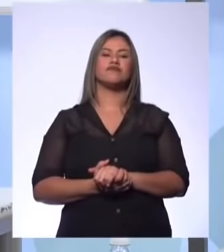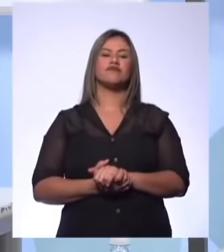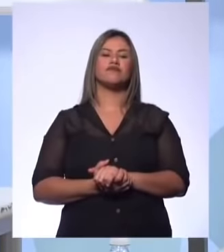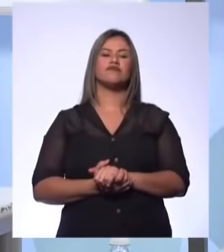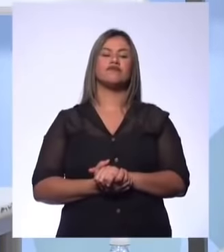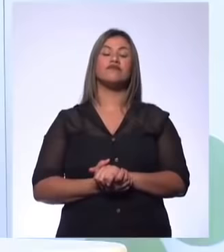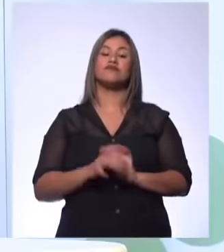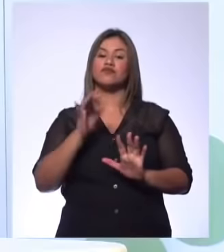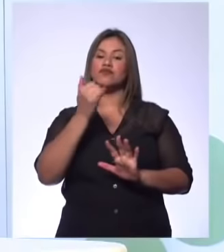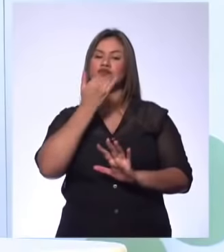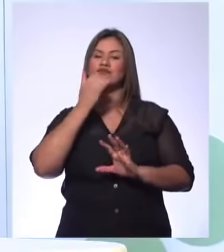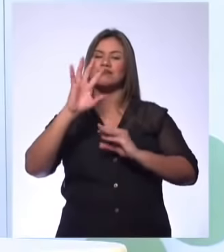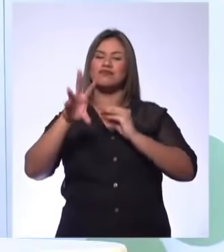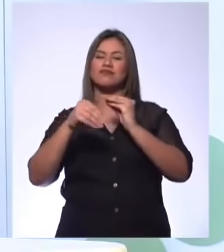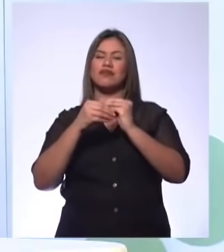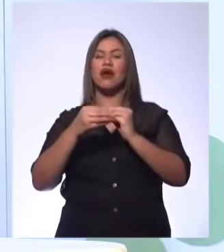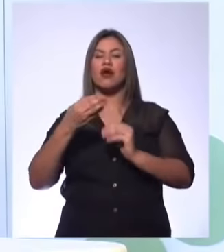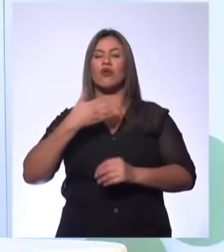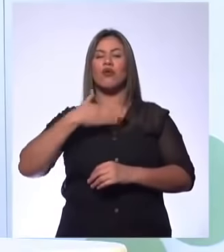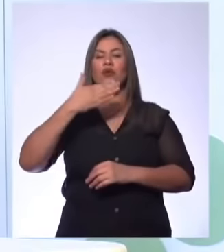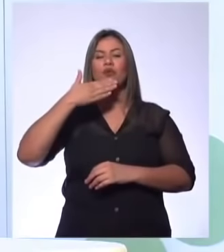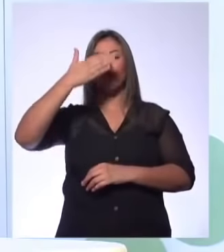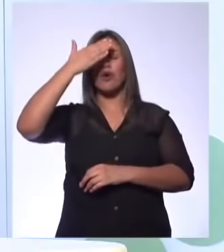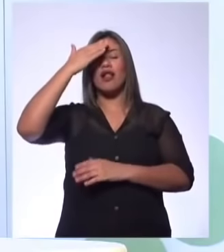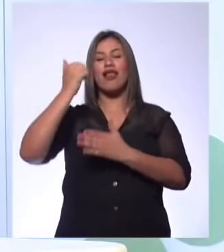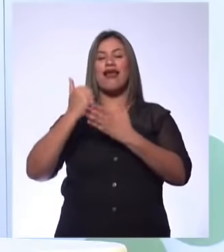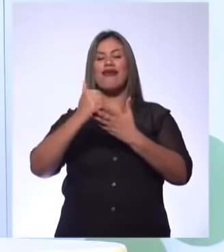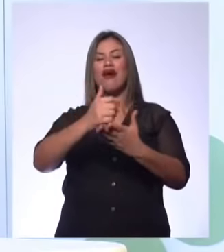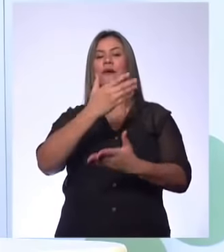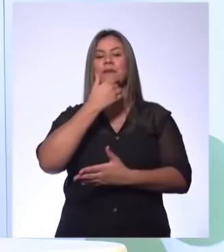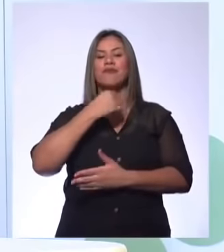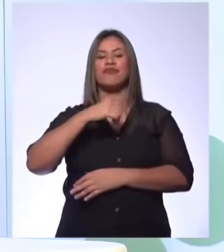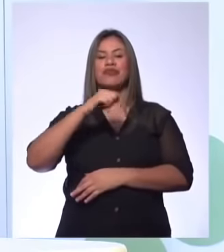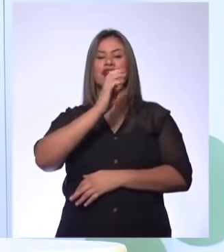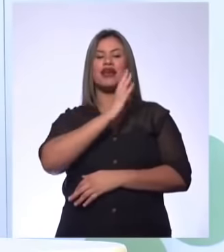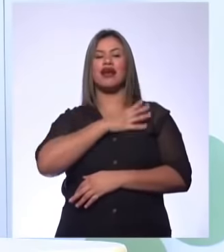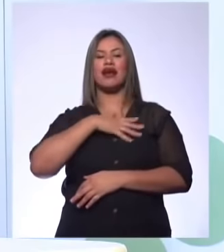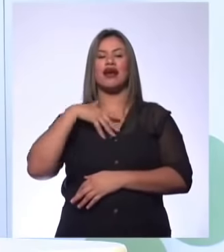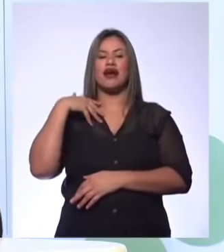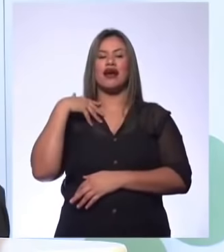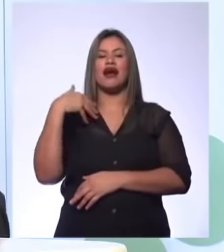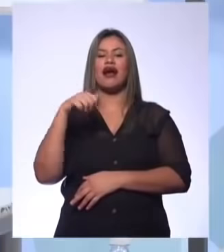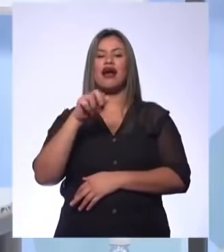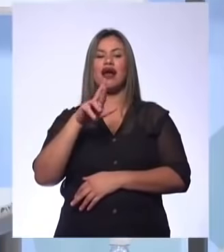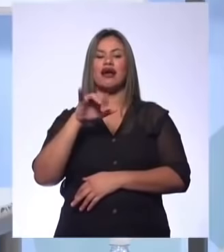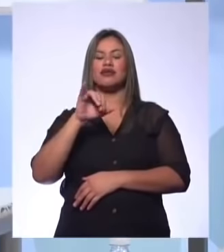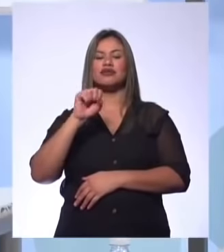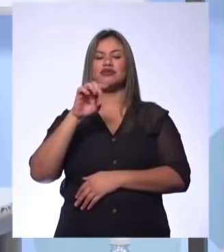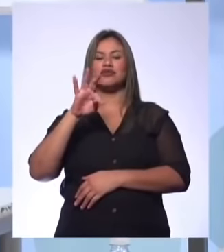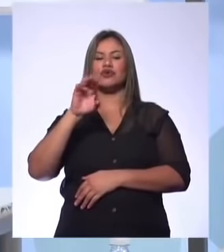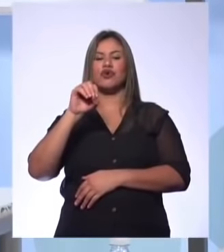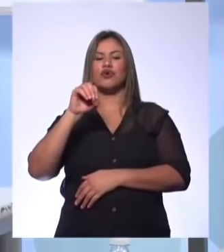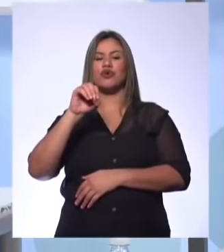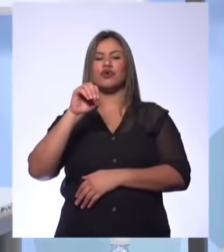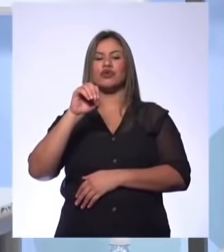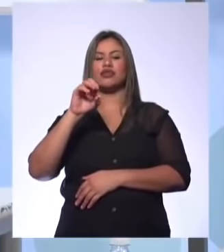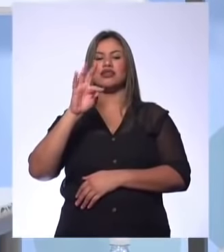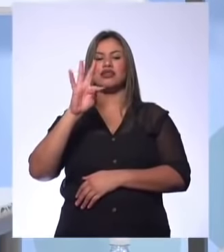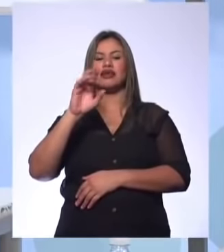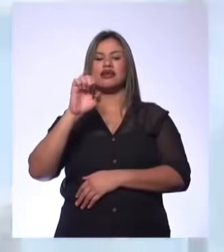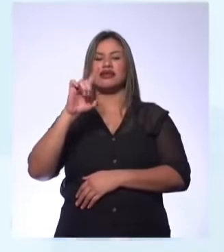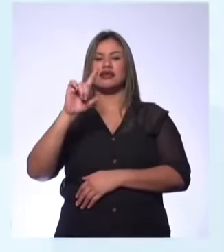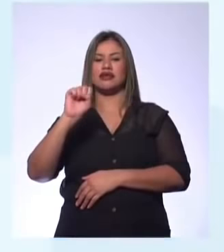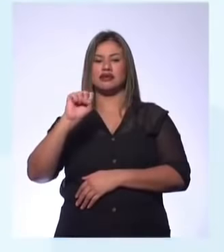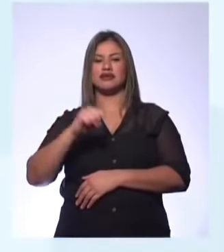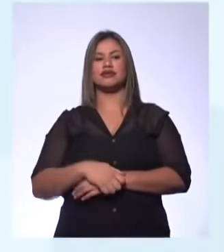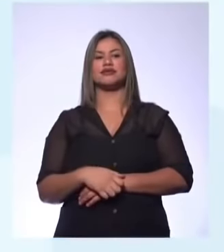prof, os árabes levaram Aristóteles, né, Exatamente. para a Europa. Exatamente. Vamos colocar então uma